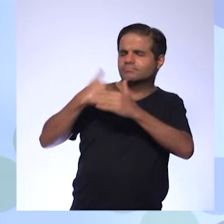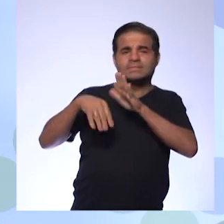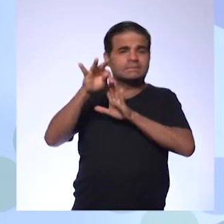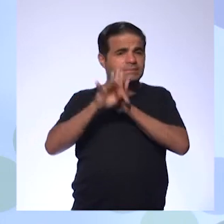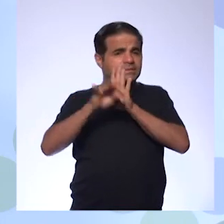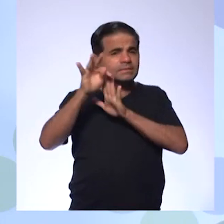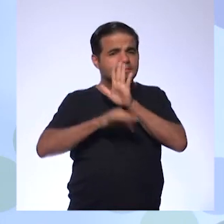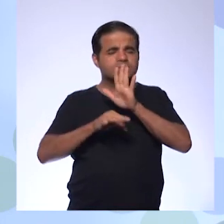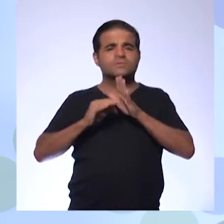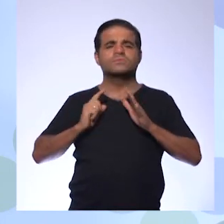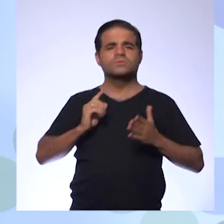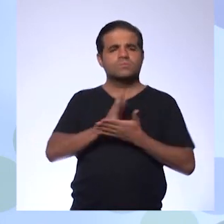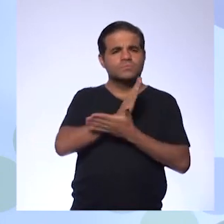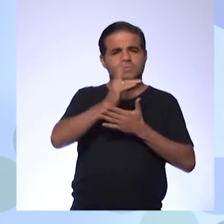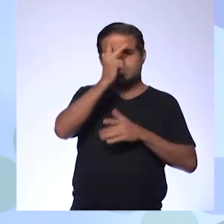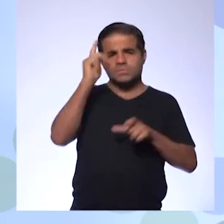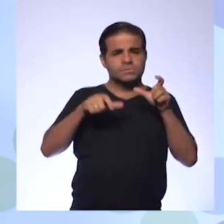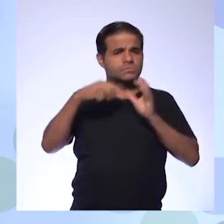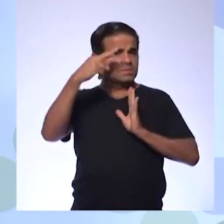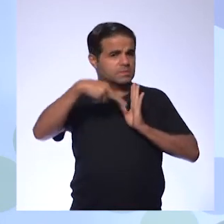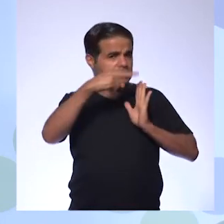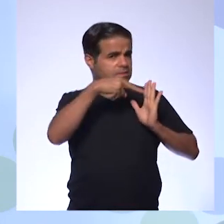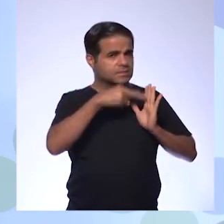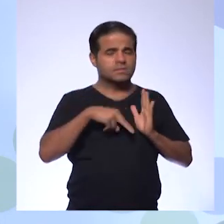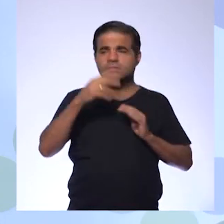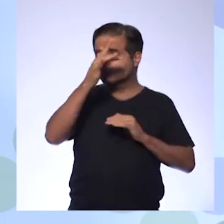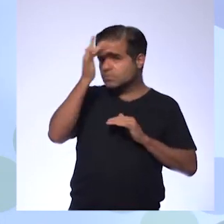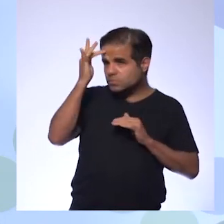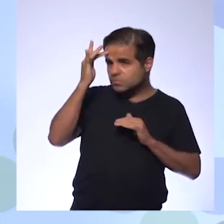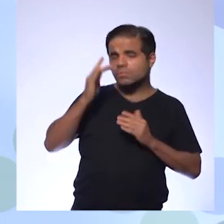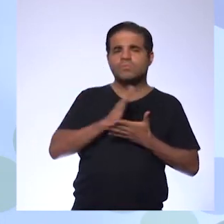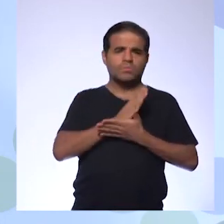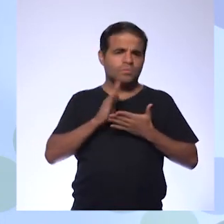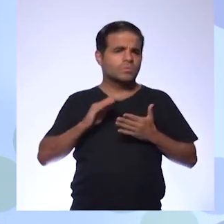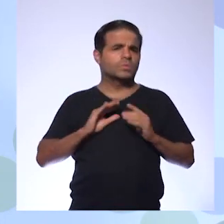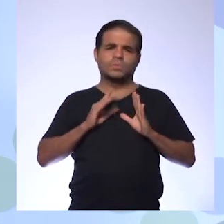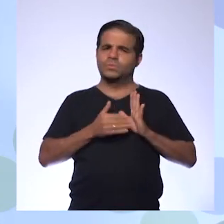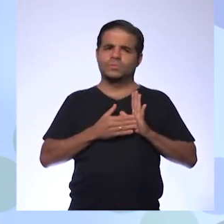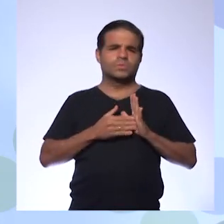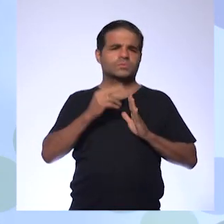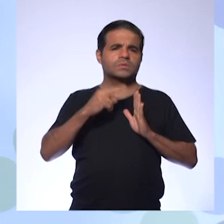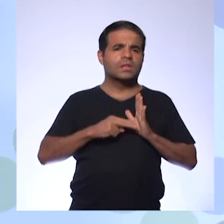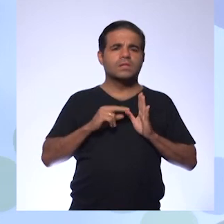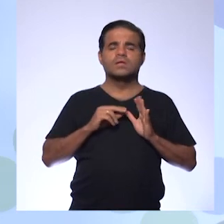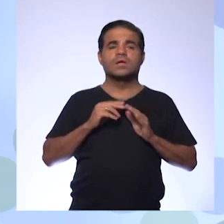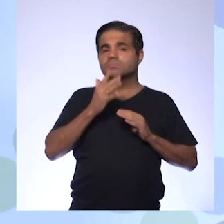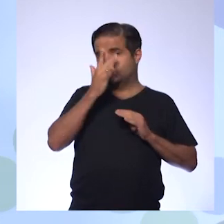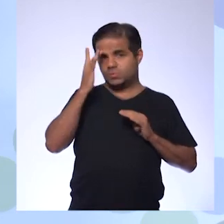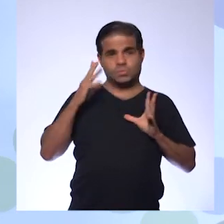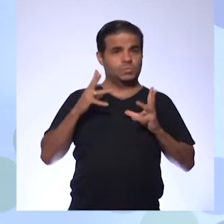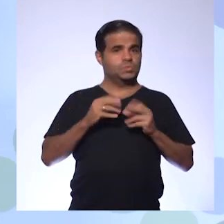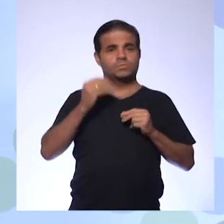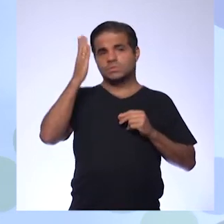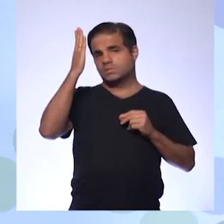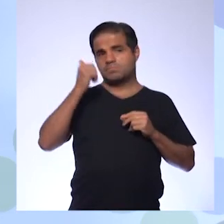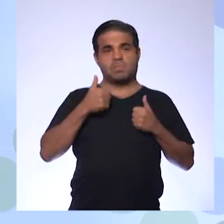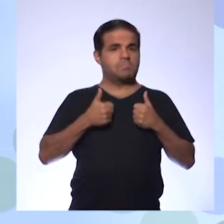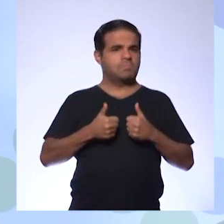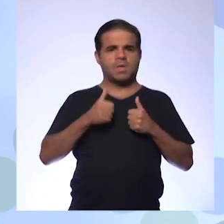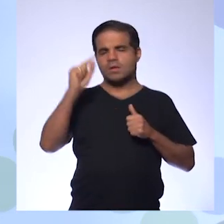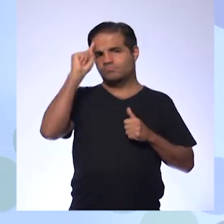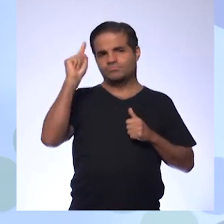que certas pessoas liam, né? Para quem lia, eu falo certas pessoas porque nem todo mundo era alfabetizado naquele tempo. Então, nós temos sempre